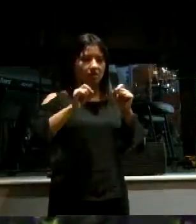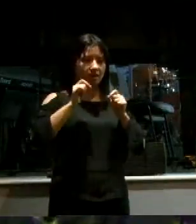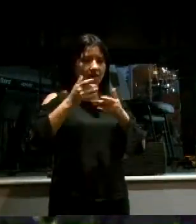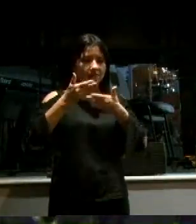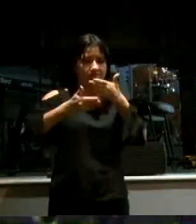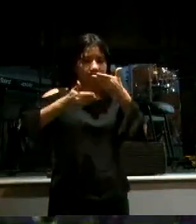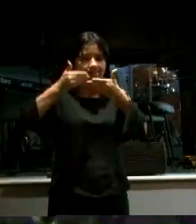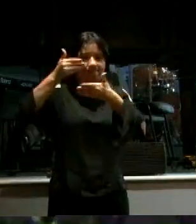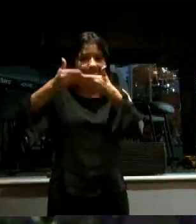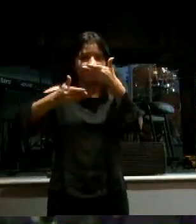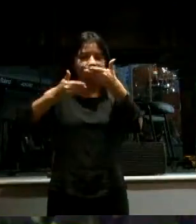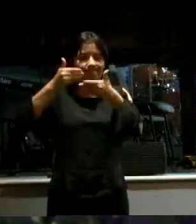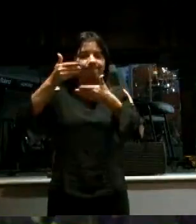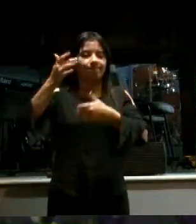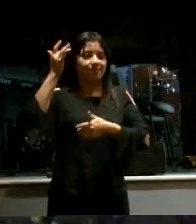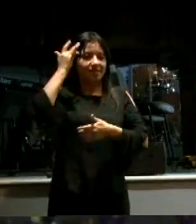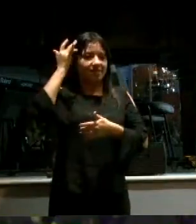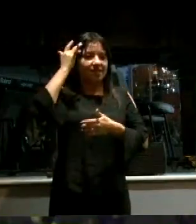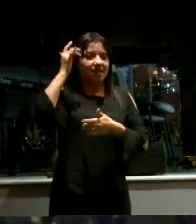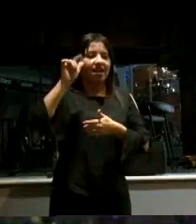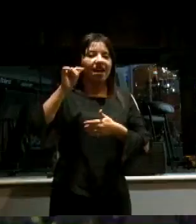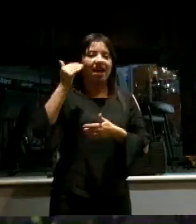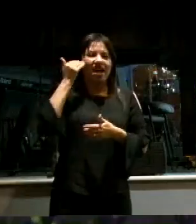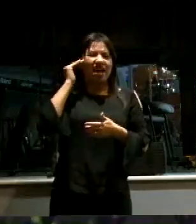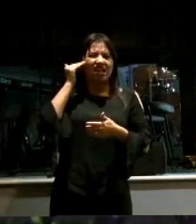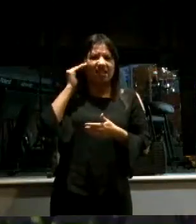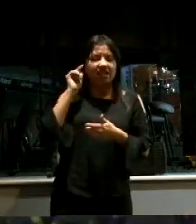que diz assim: se Deus fizer,